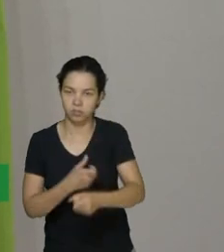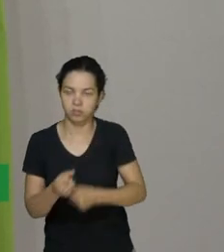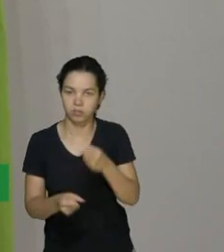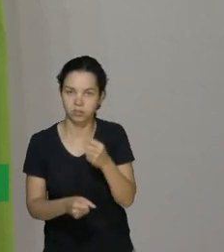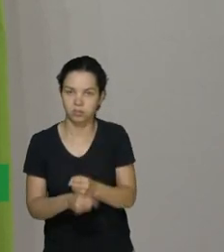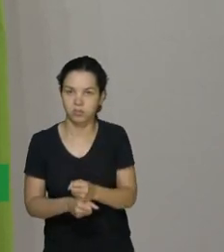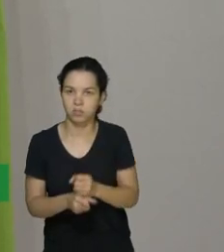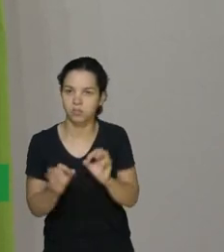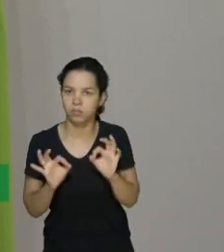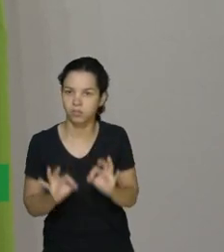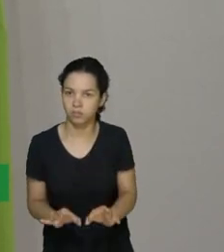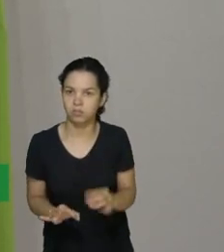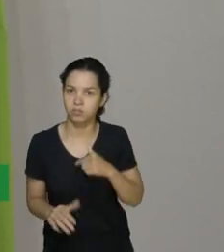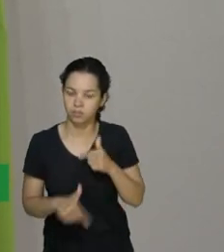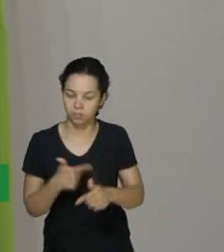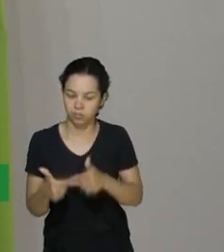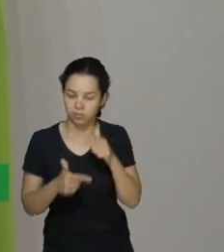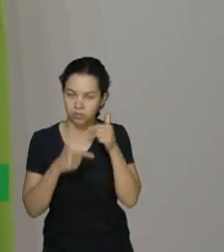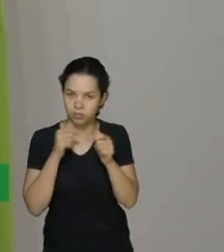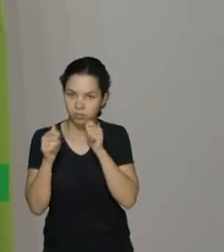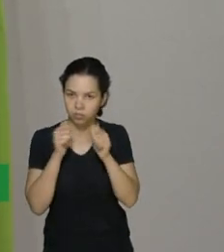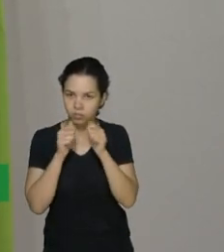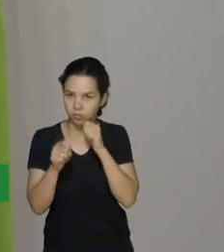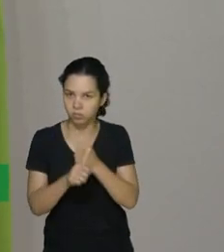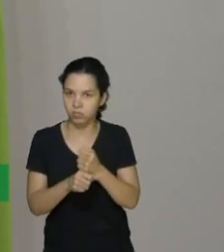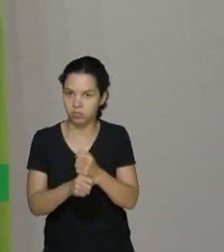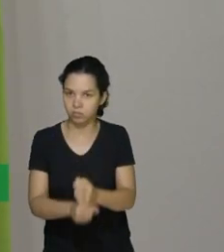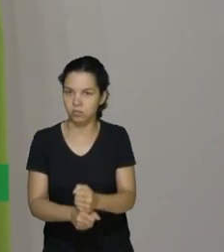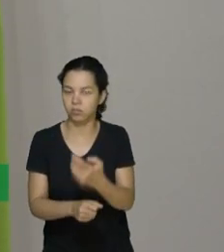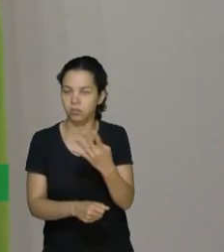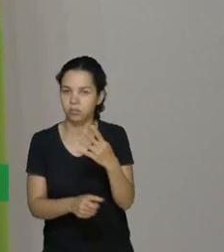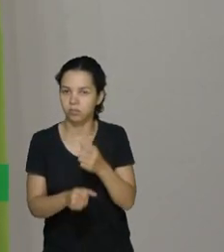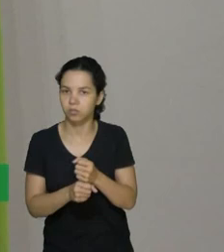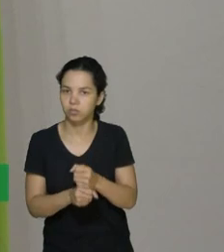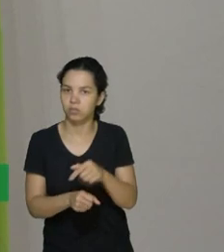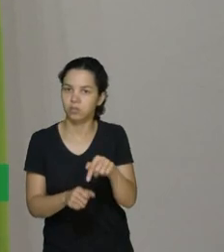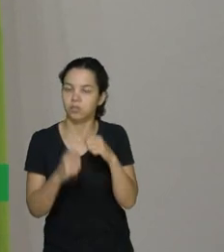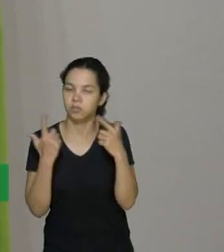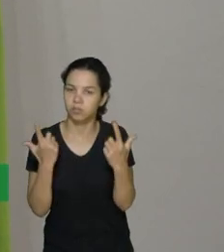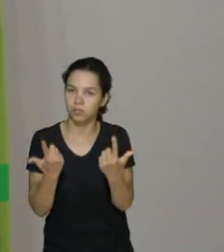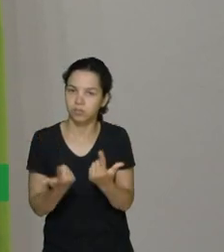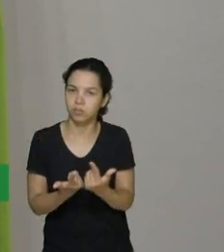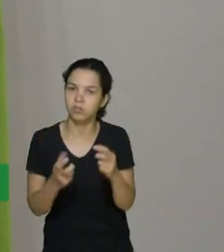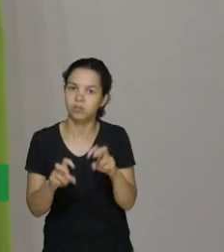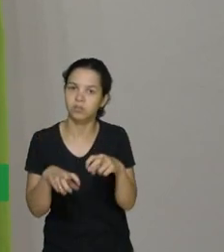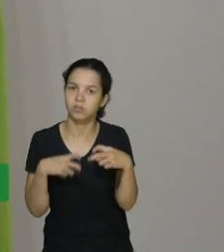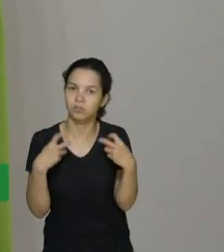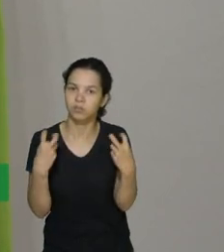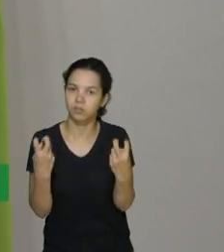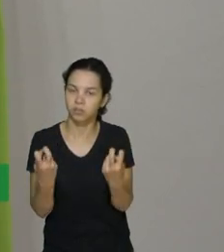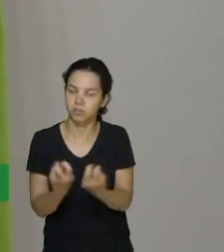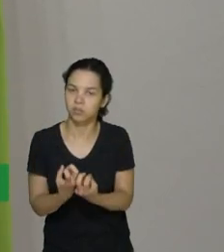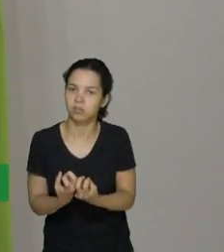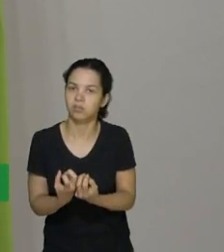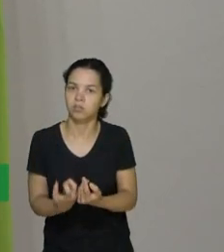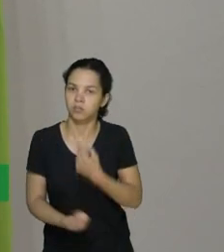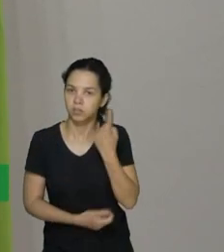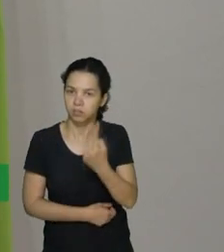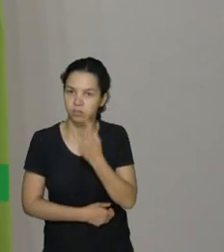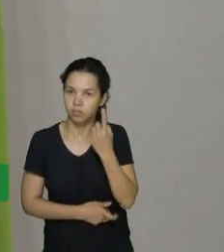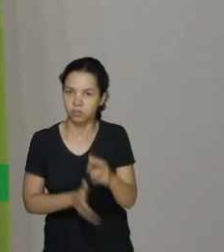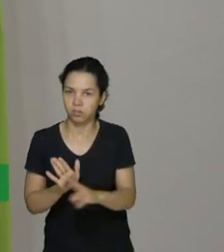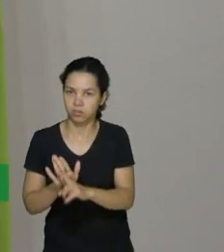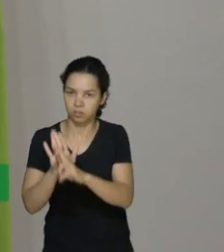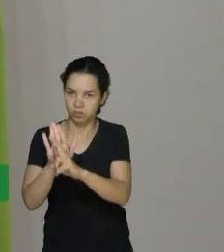eu trabalhei na assessoria muitos anos, mas 4 anos aqui nessa casa, aqui nesse plenário, como deputada representando o